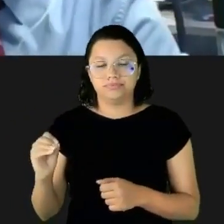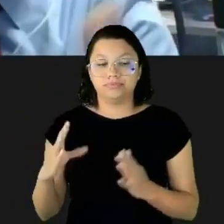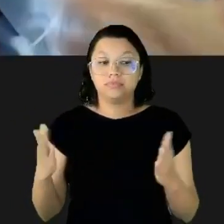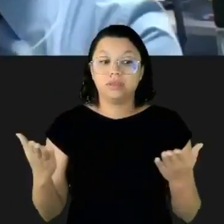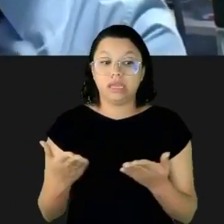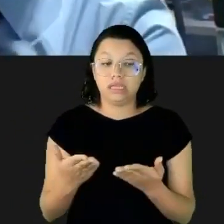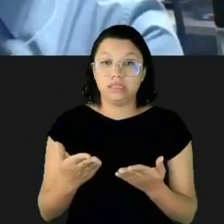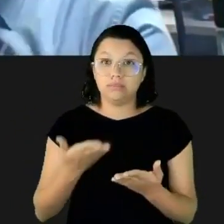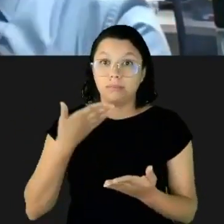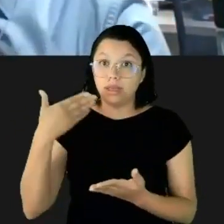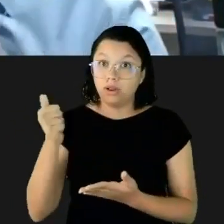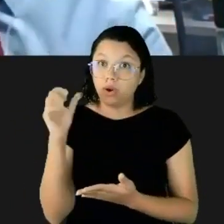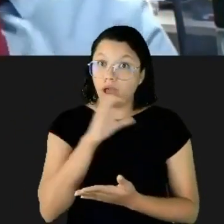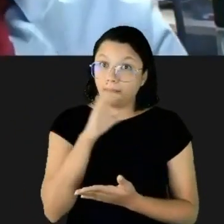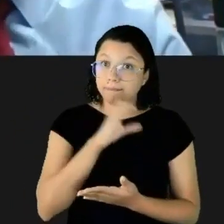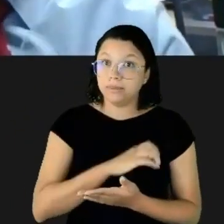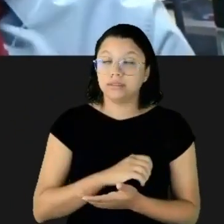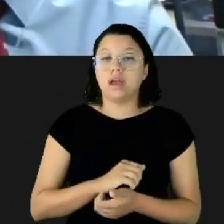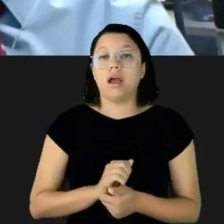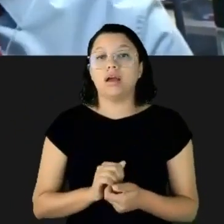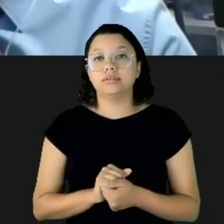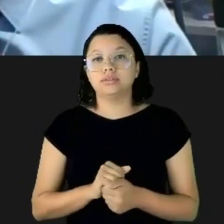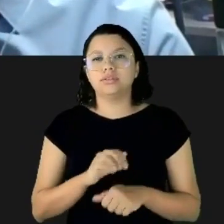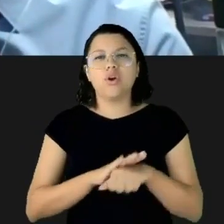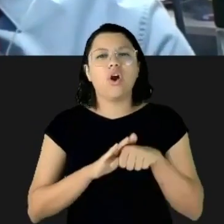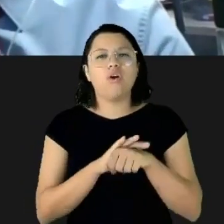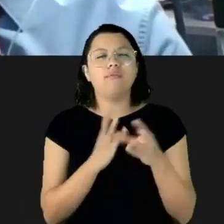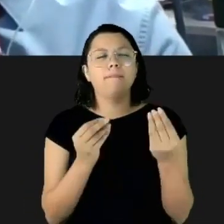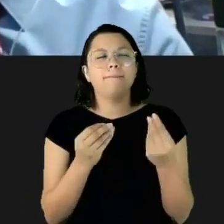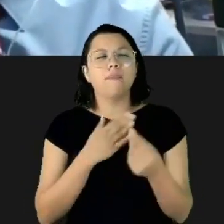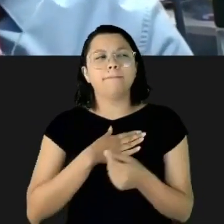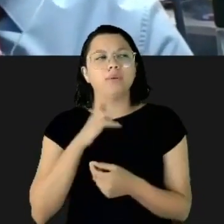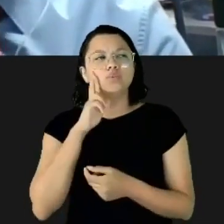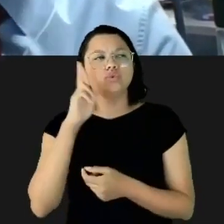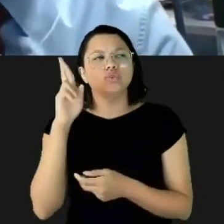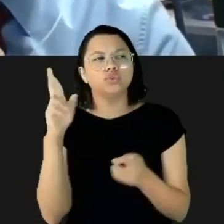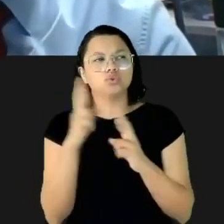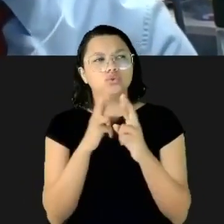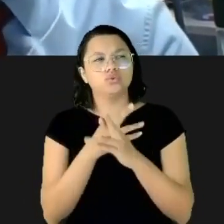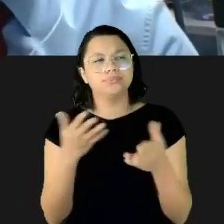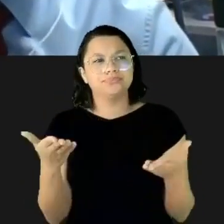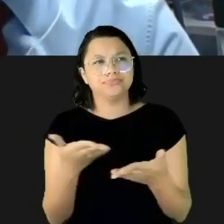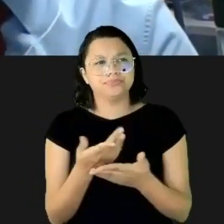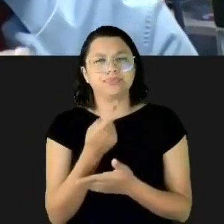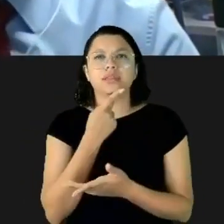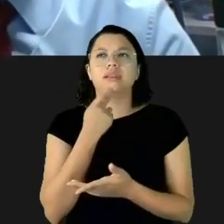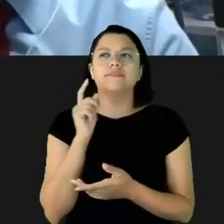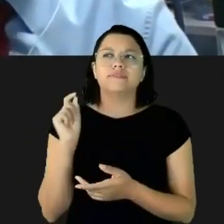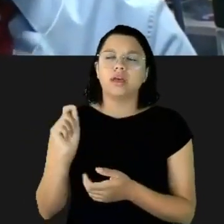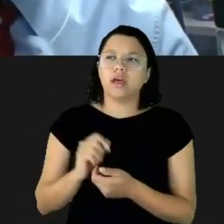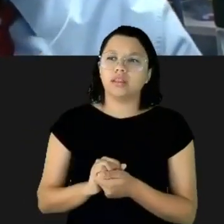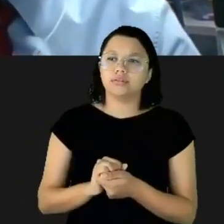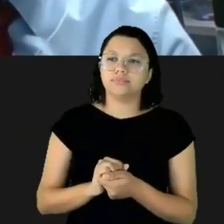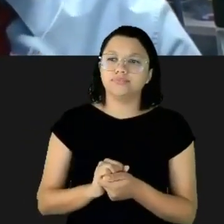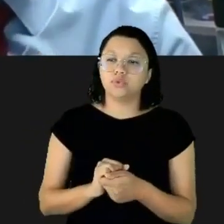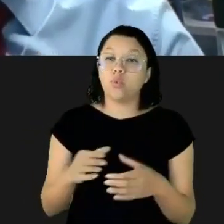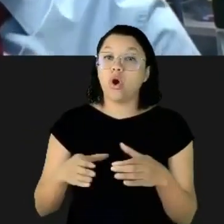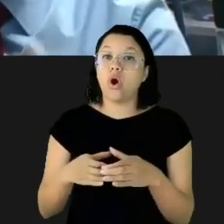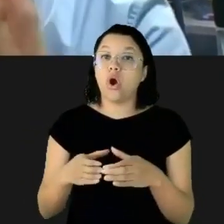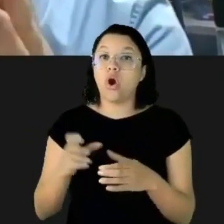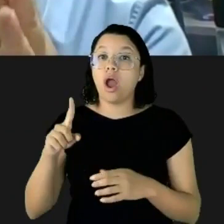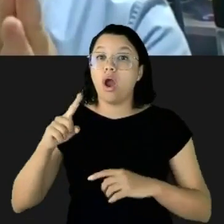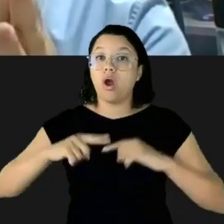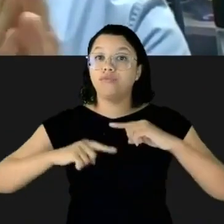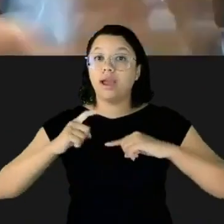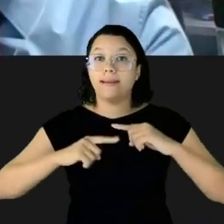então isso dá uma agilidade enorme eu converso muito com o meu diretor quanto a isso e ele fala que o agrupador